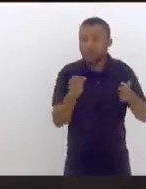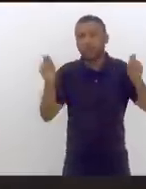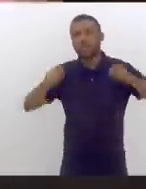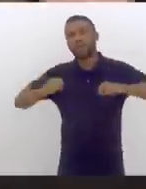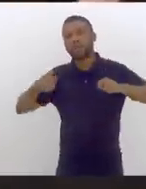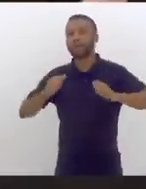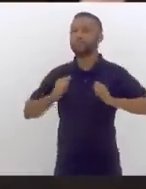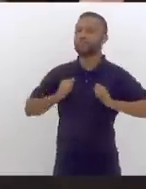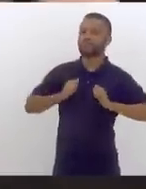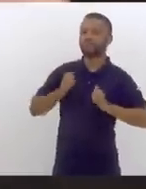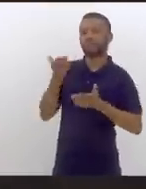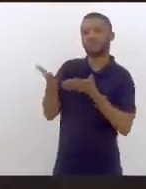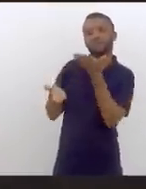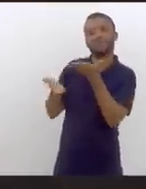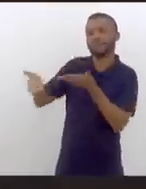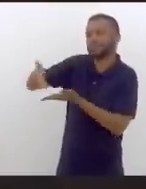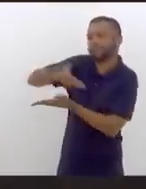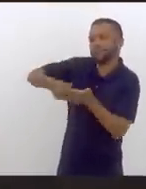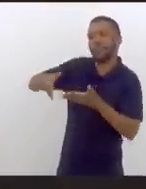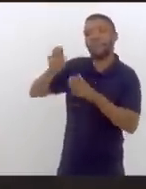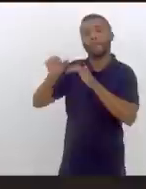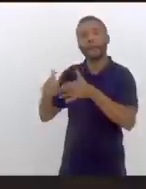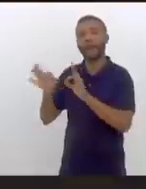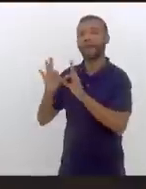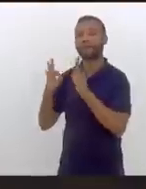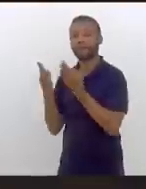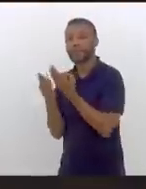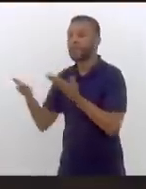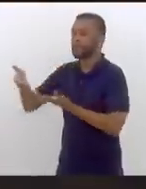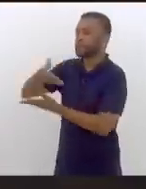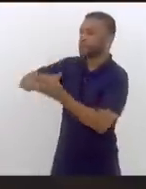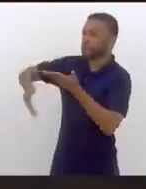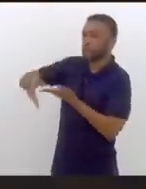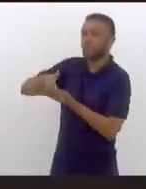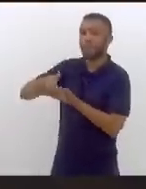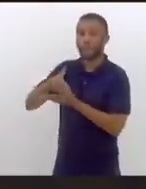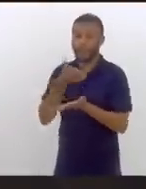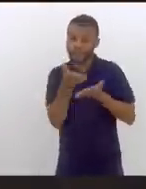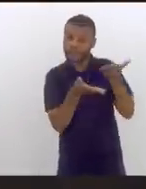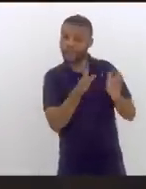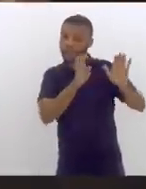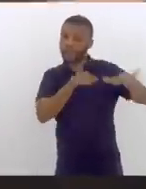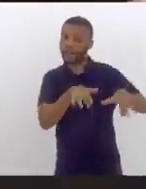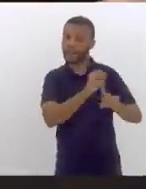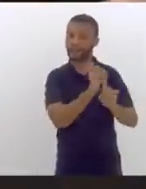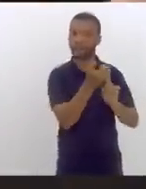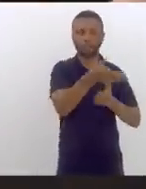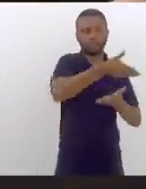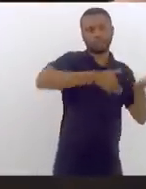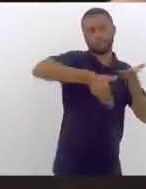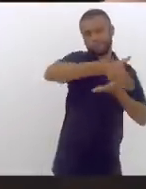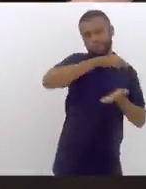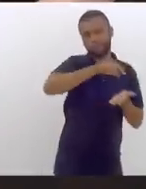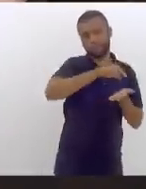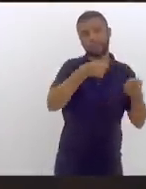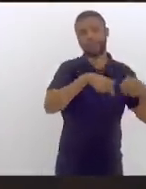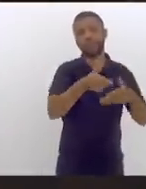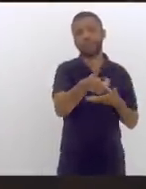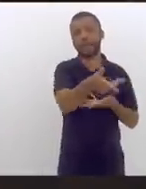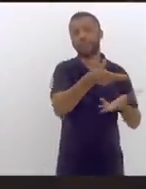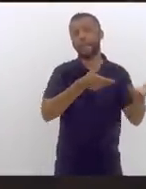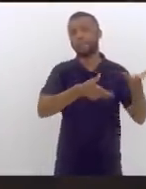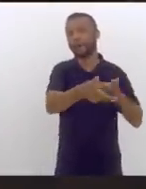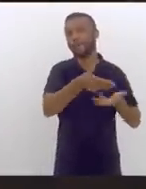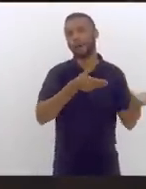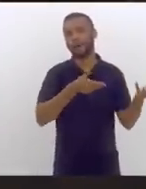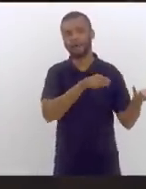ele tratar bem a família dele porque para ele tratar bem a sociedade também tem que ser bem tratado e começa tratando dentro da casa dele também a família para ele